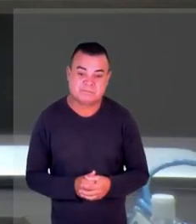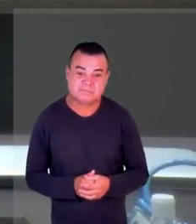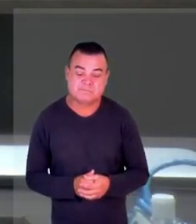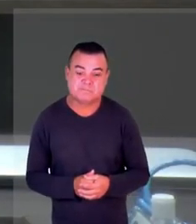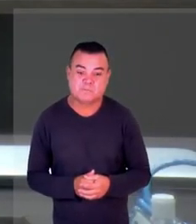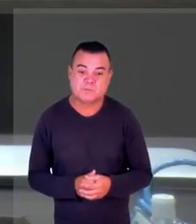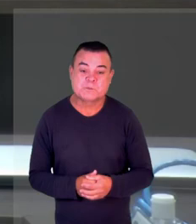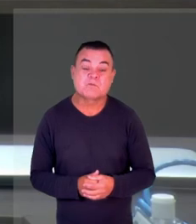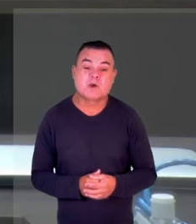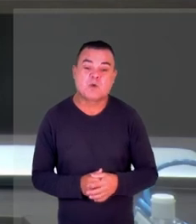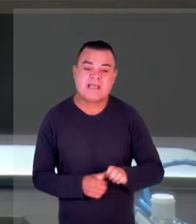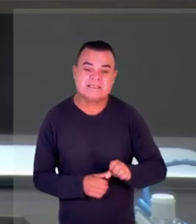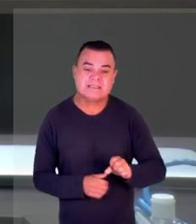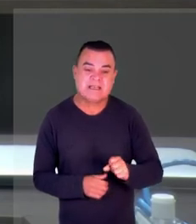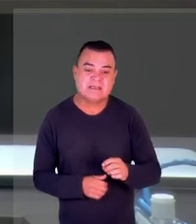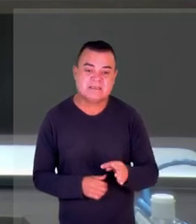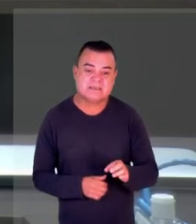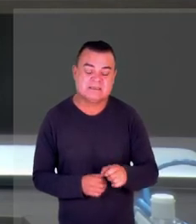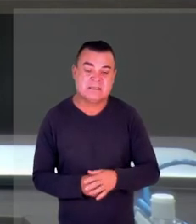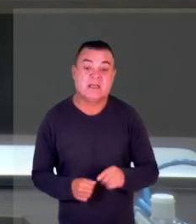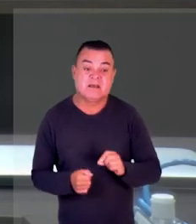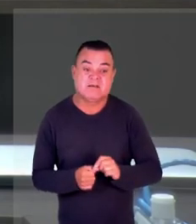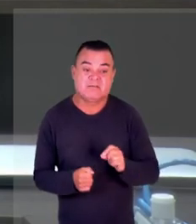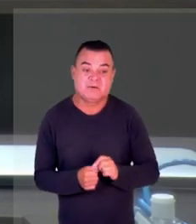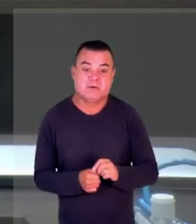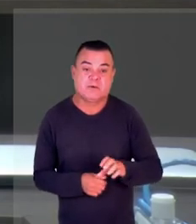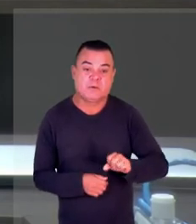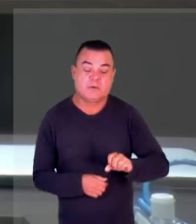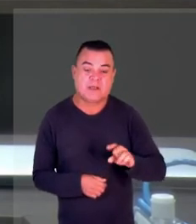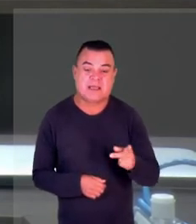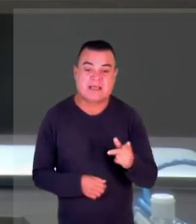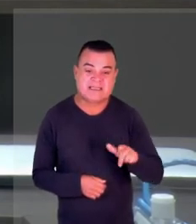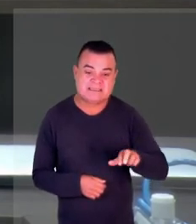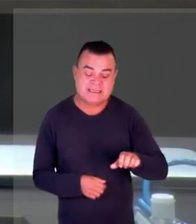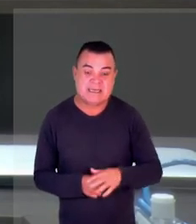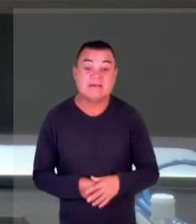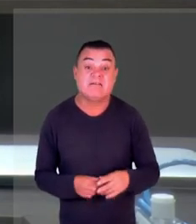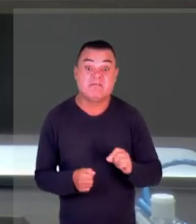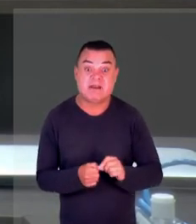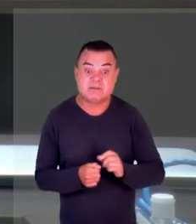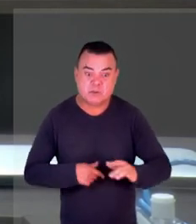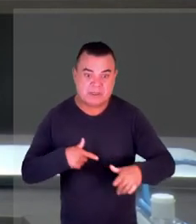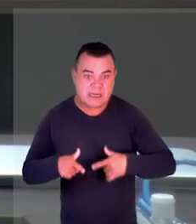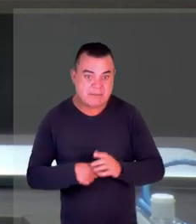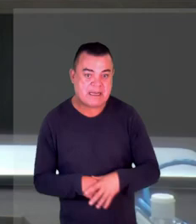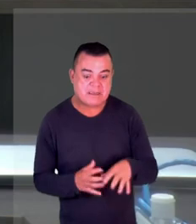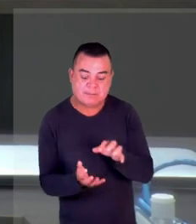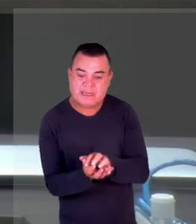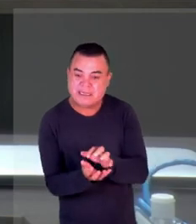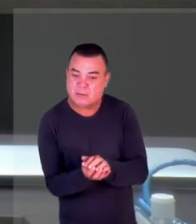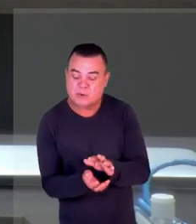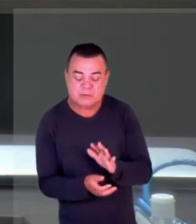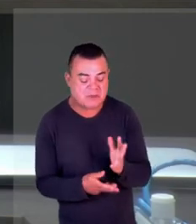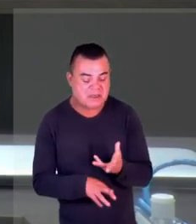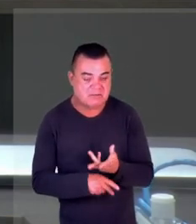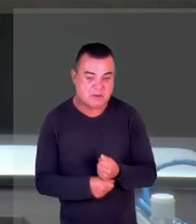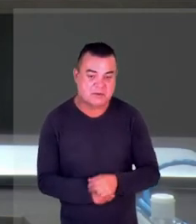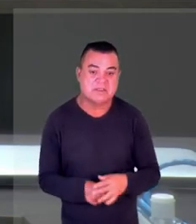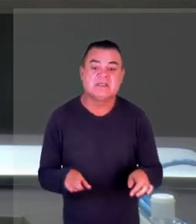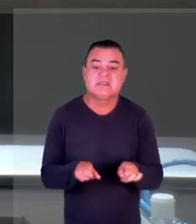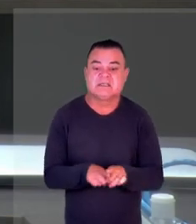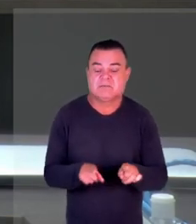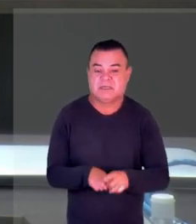Pernambuco e que a gente tem até que ter um um manual sobre isso né também a atuação do do